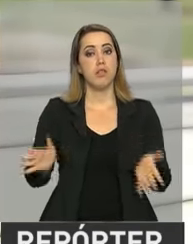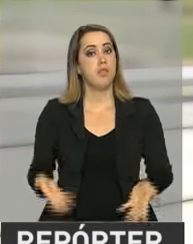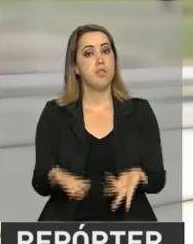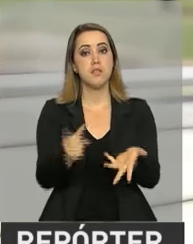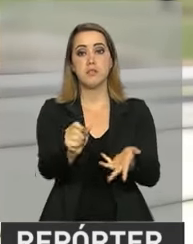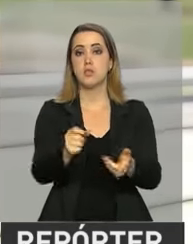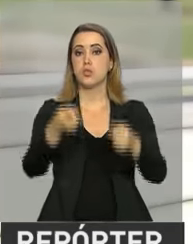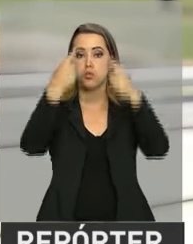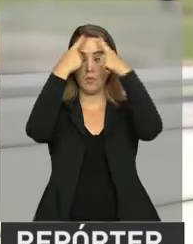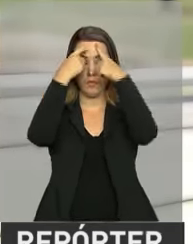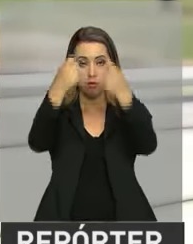e portanto essa cultura do estúpido